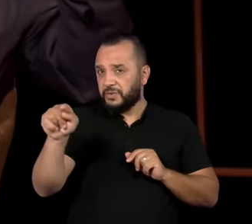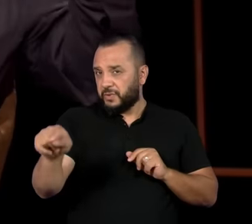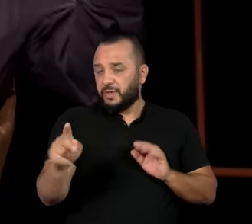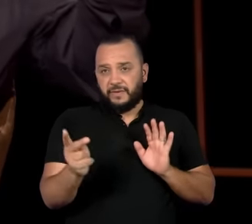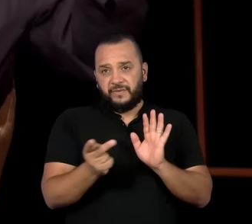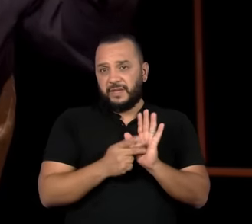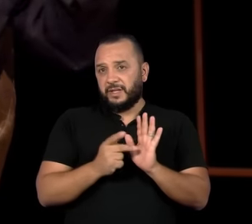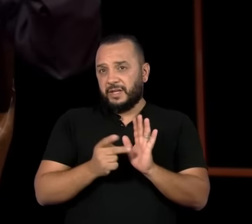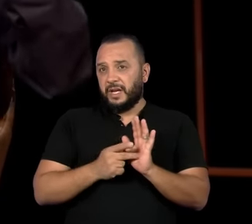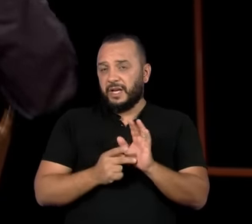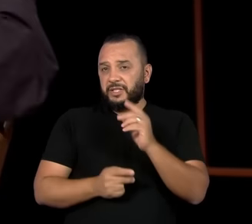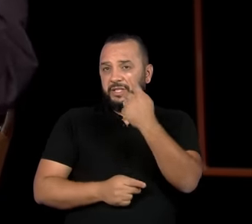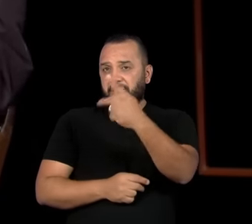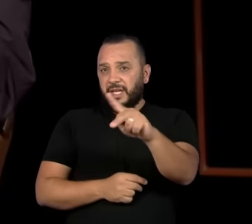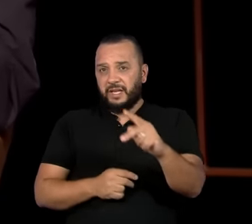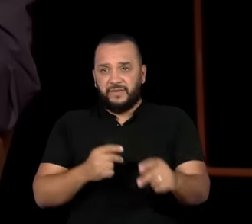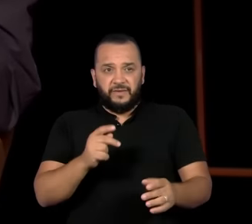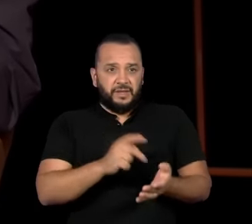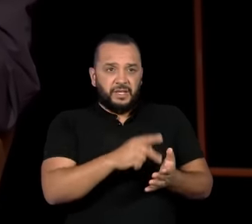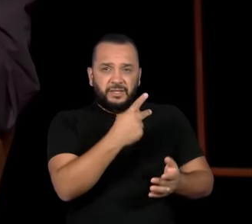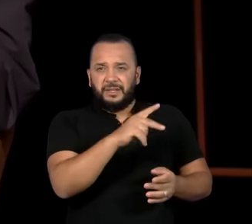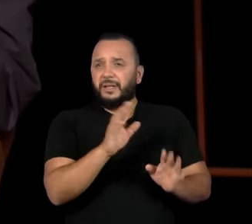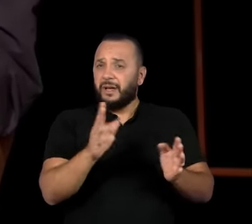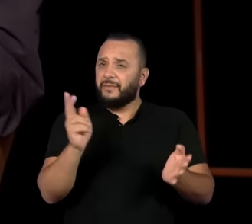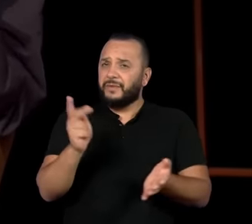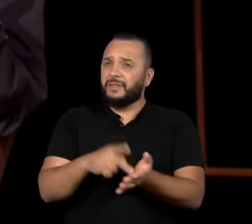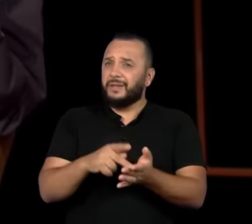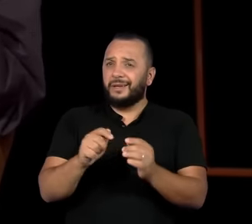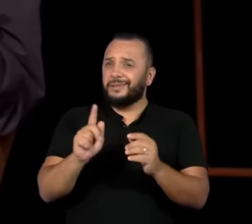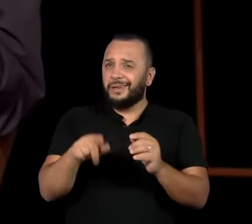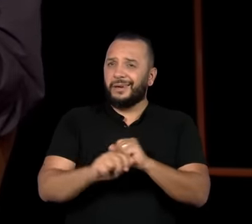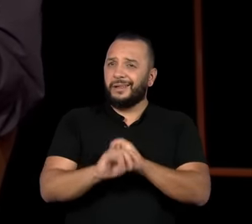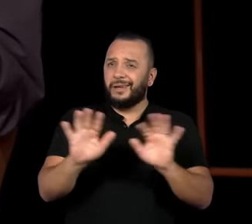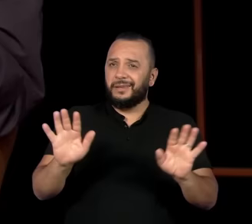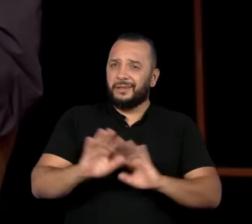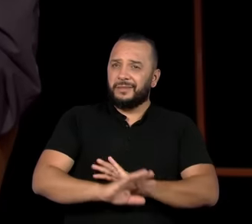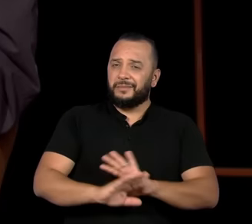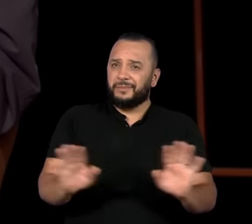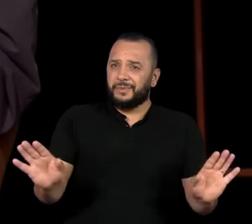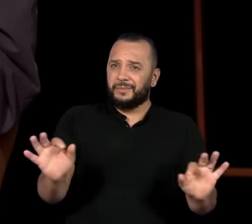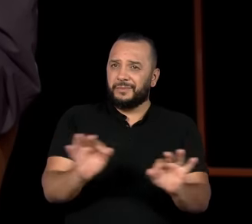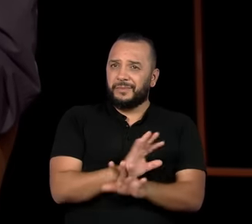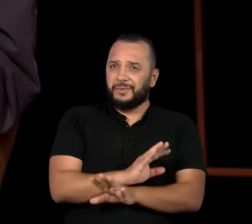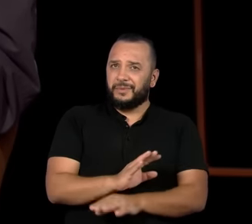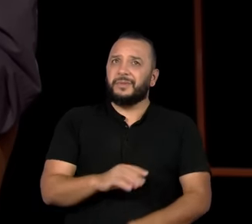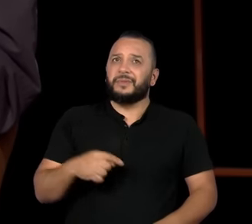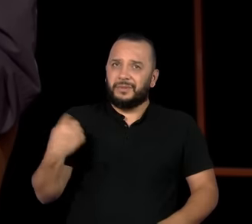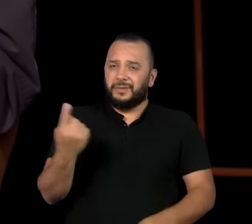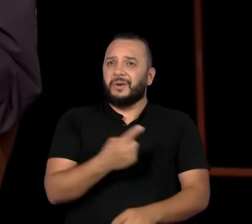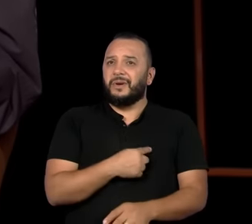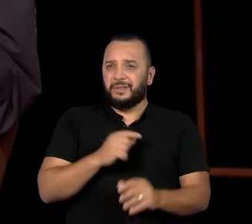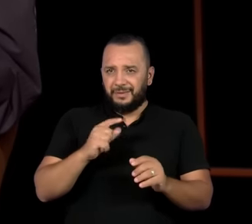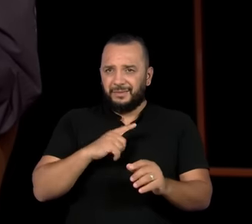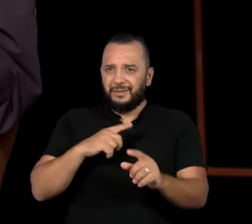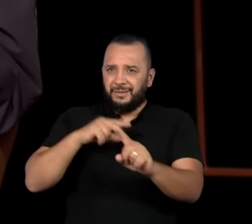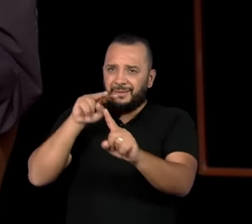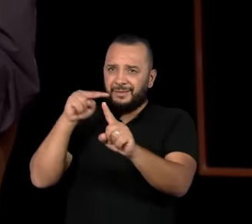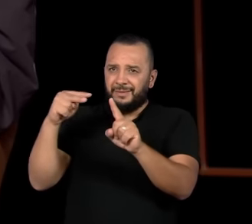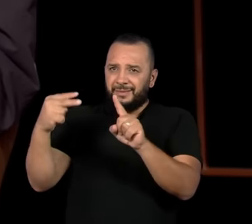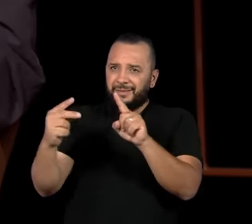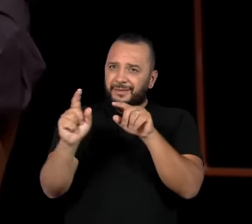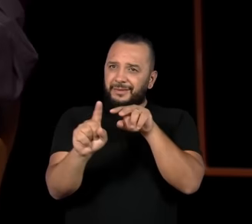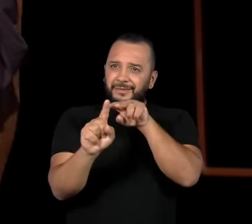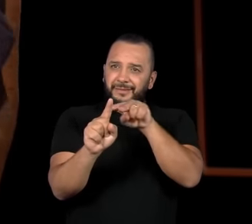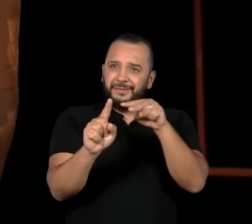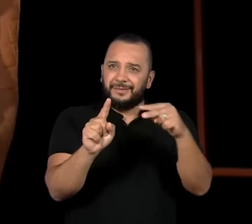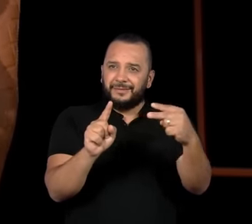é a de fulano, de cicrano. Não, a verdade é a verdade. Nós podemos ter visões a respeito. Né?